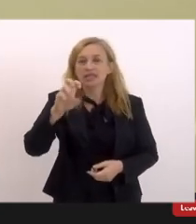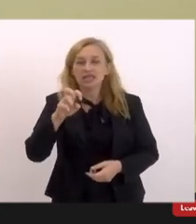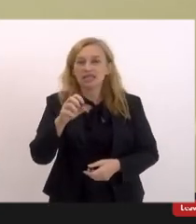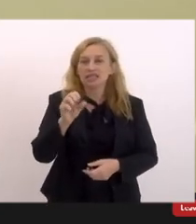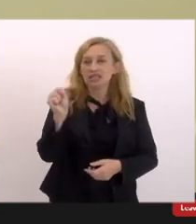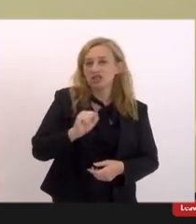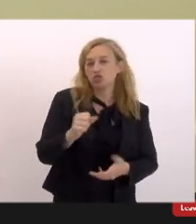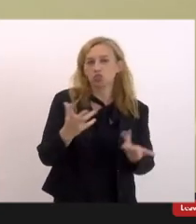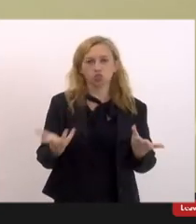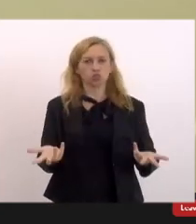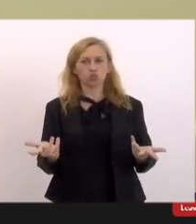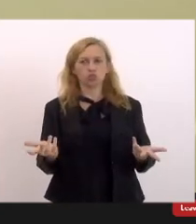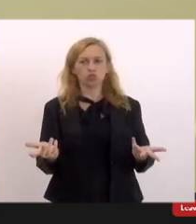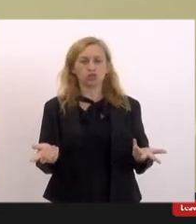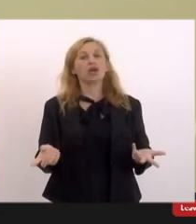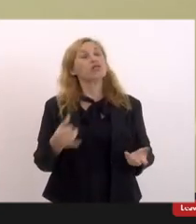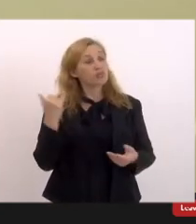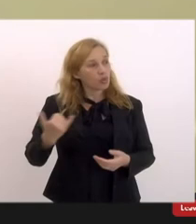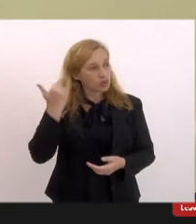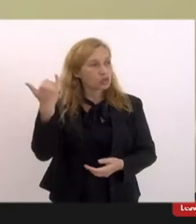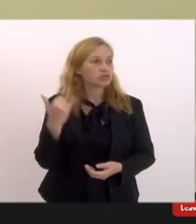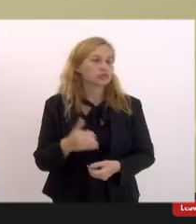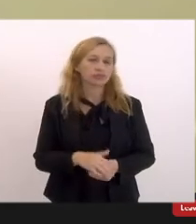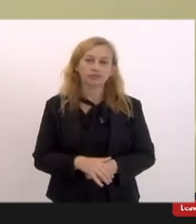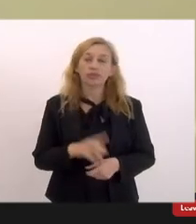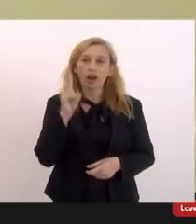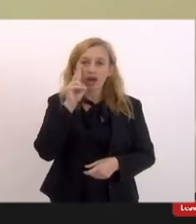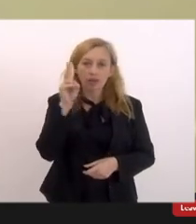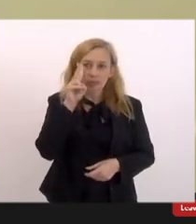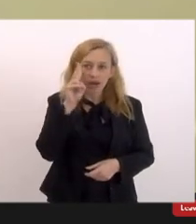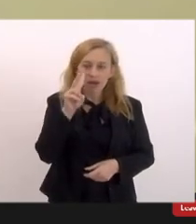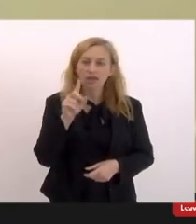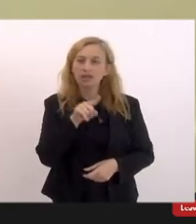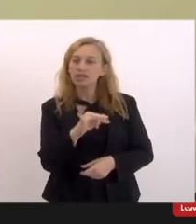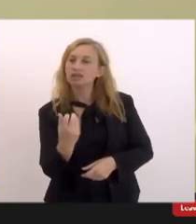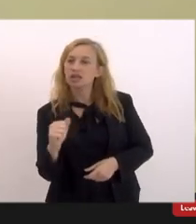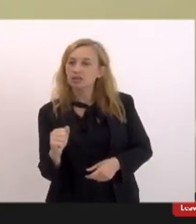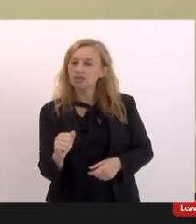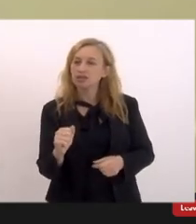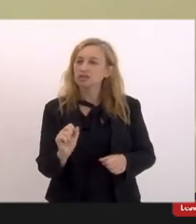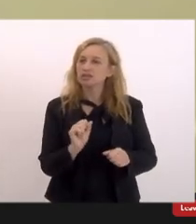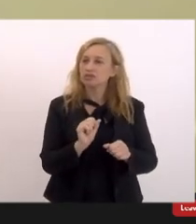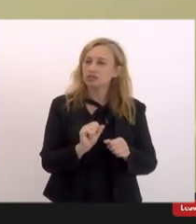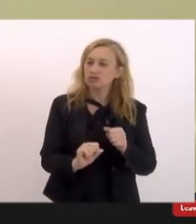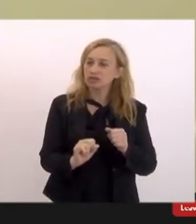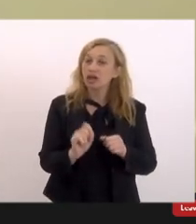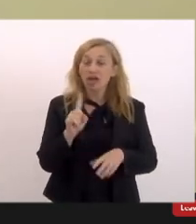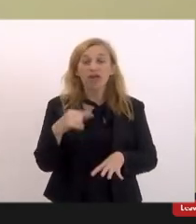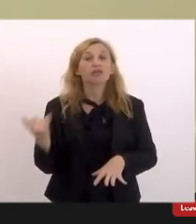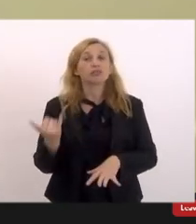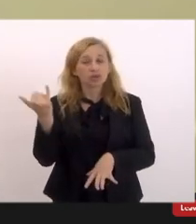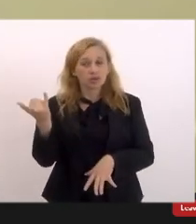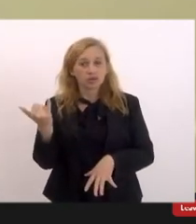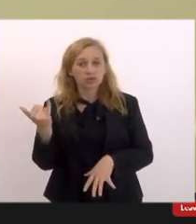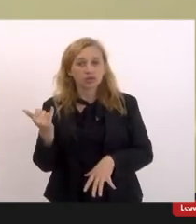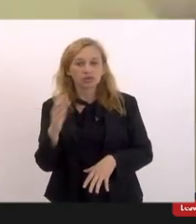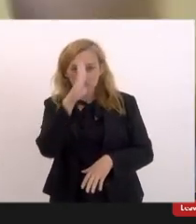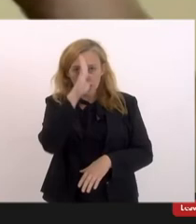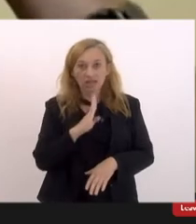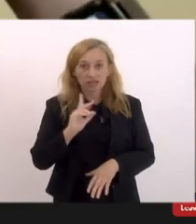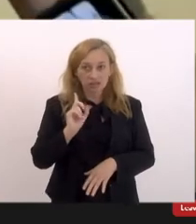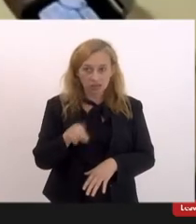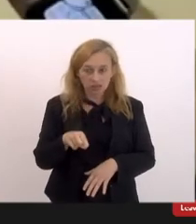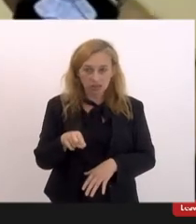segundos. Né? É importante isso. Né? Lembrar que essas campanhas que estão sendo feitas, elas são importantes e são gratuitas. Tá?